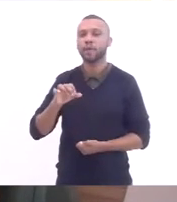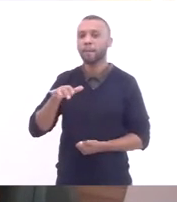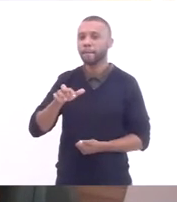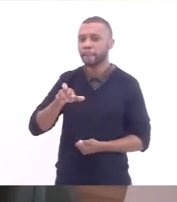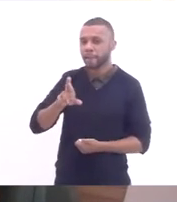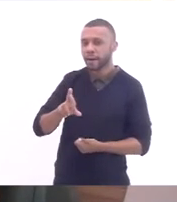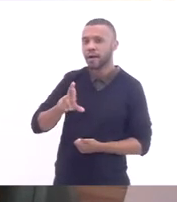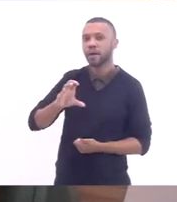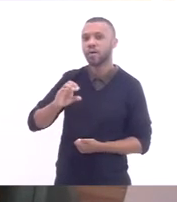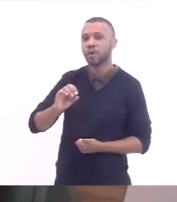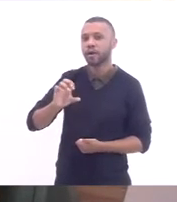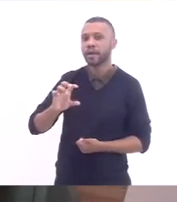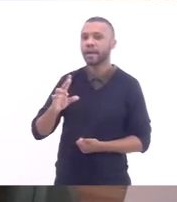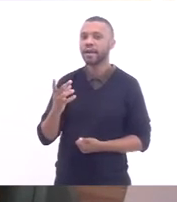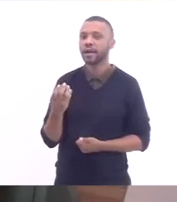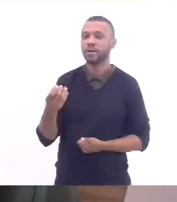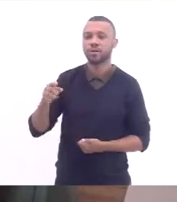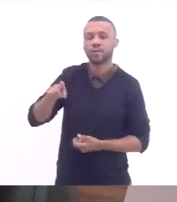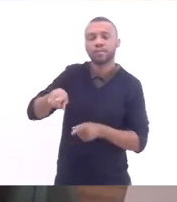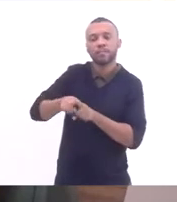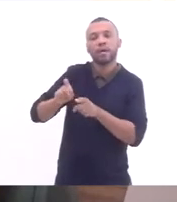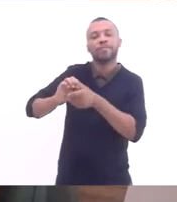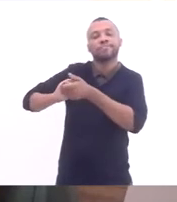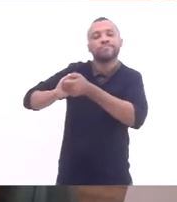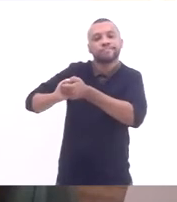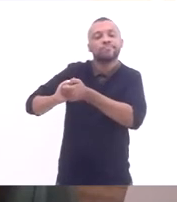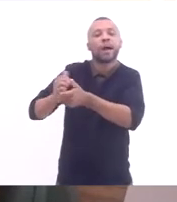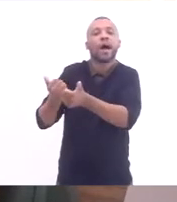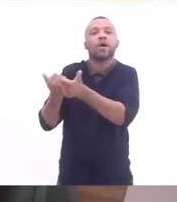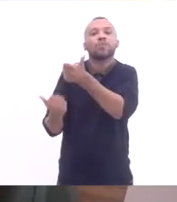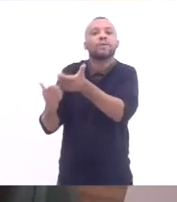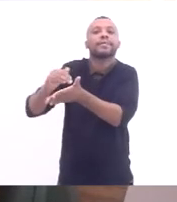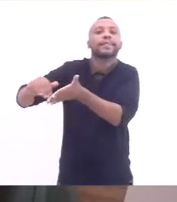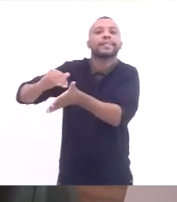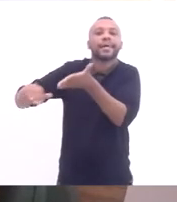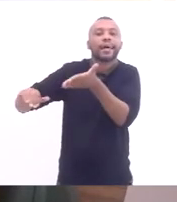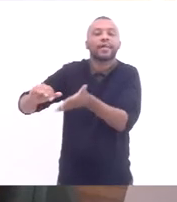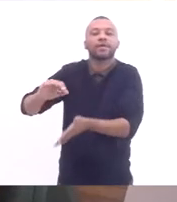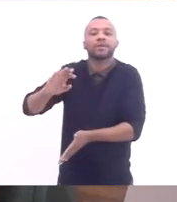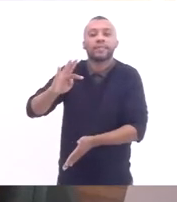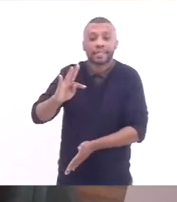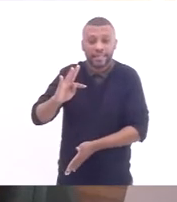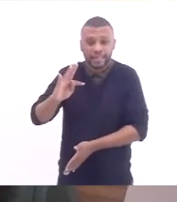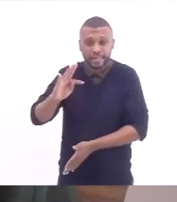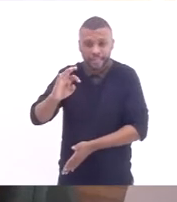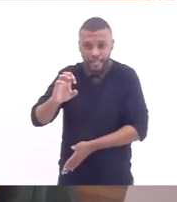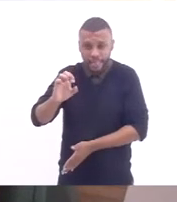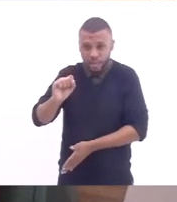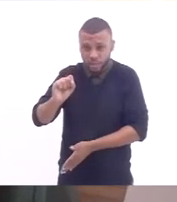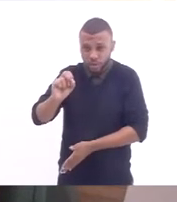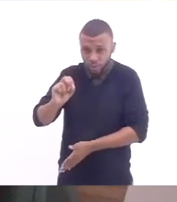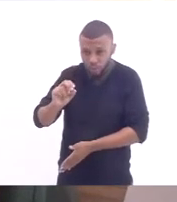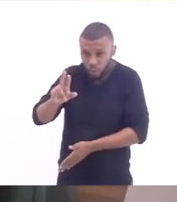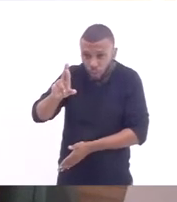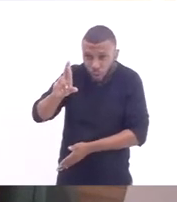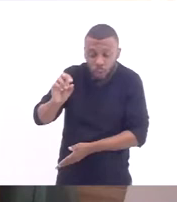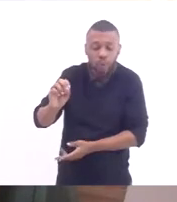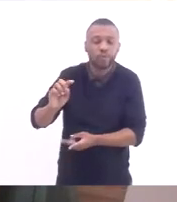e cumprimento também a subsecretária do Tesouro, Stephanie Guimarães, Elizabeth